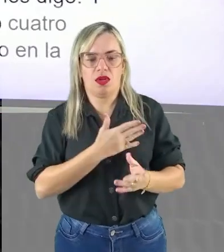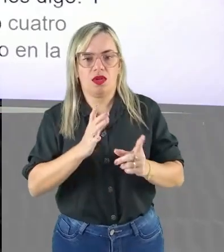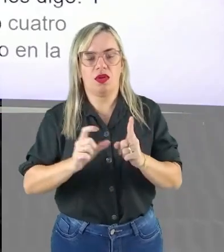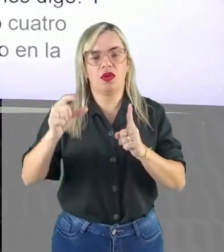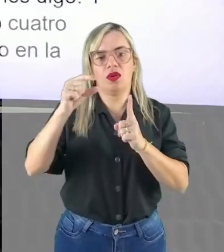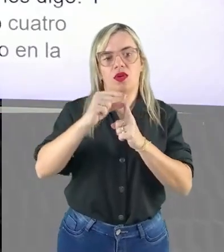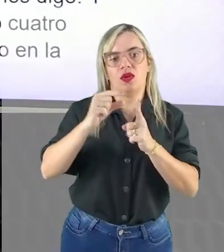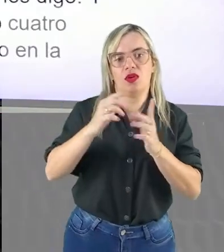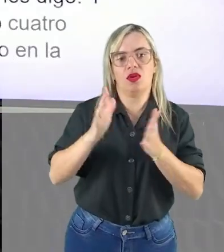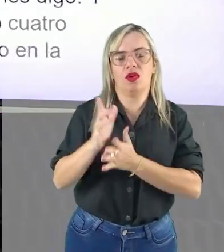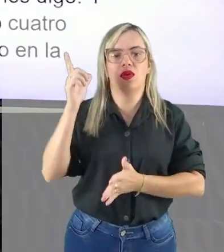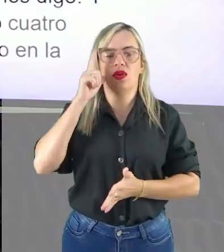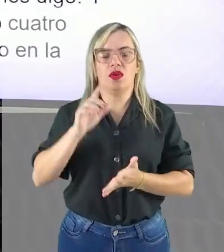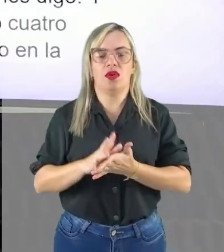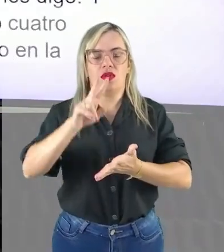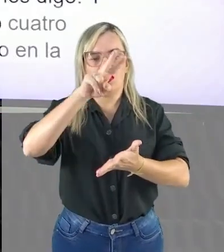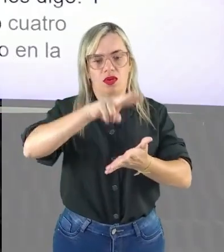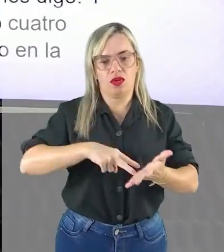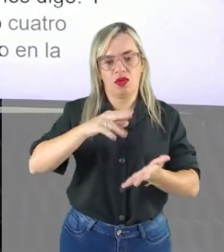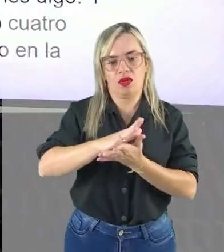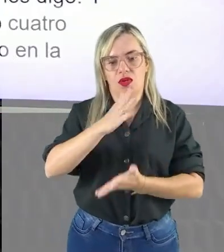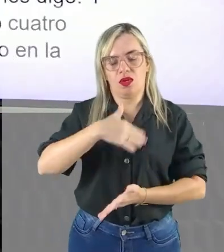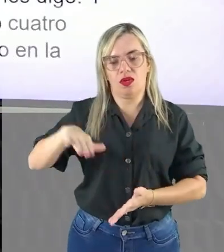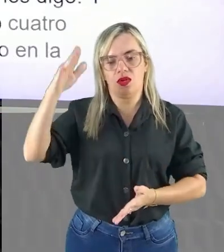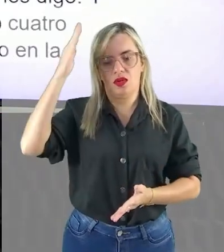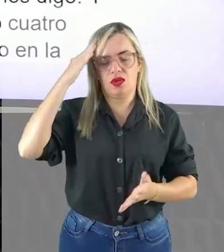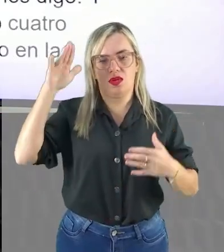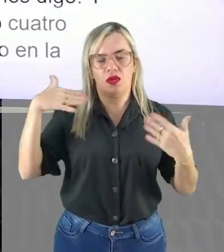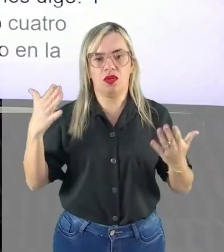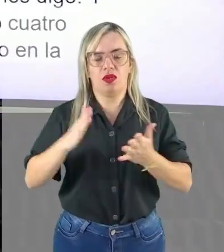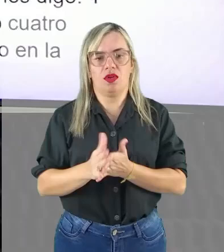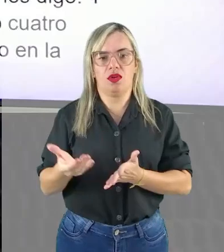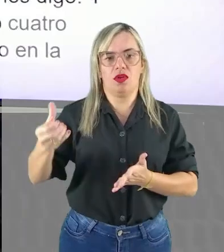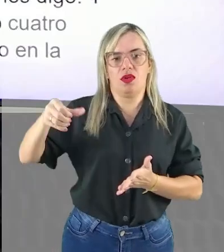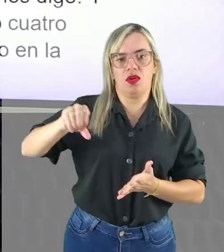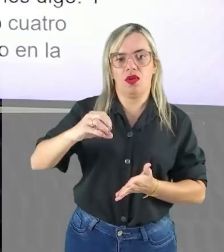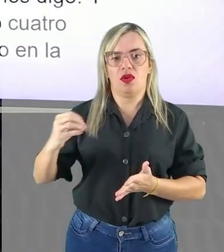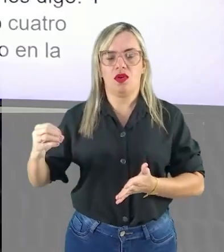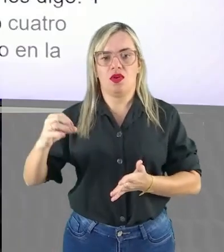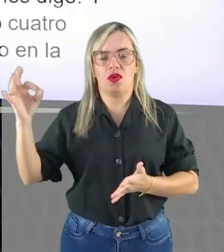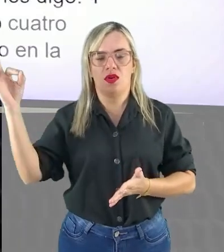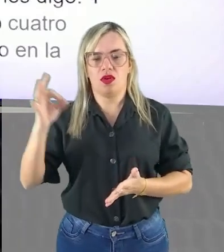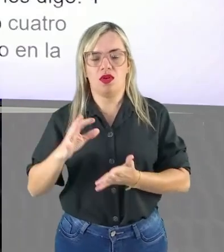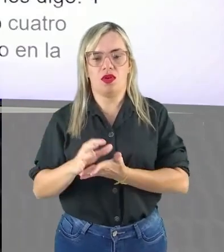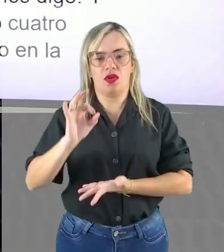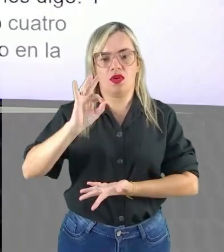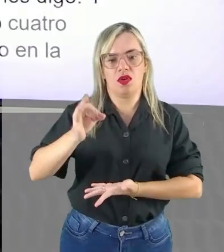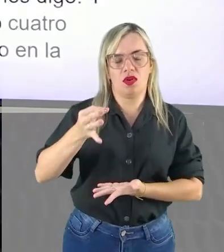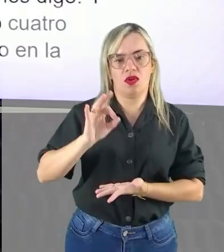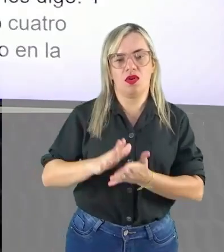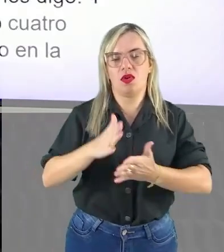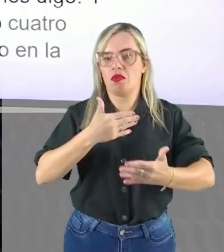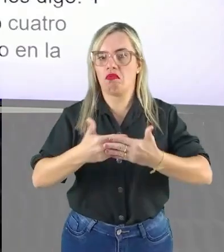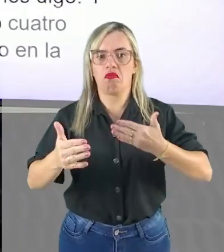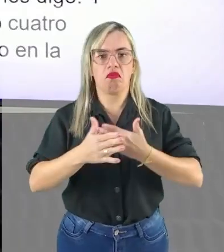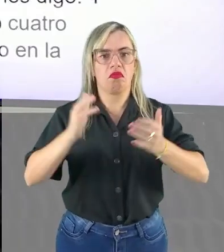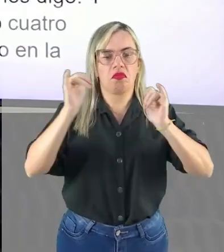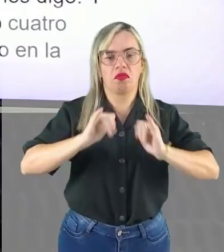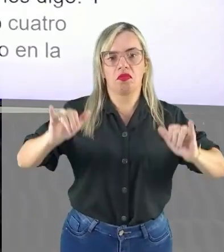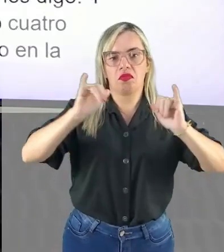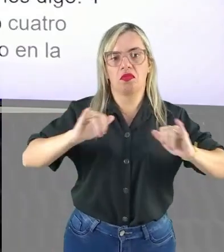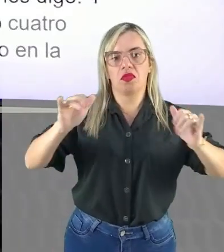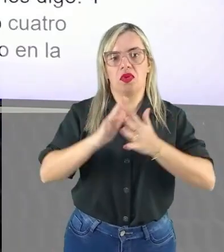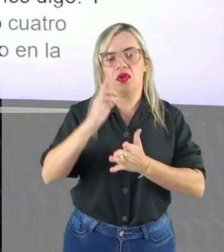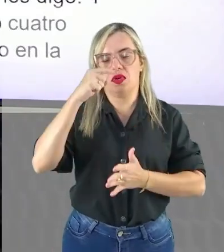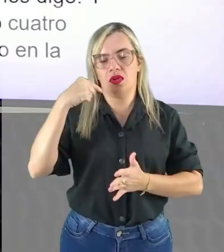você consegue ler, você consegue compreender com até 90% de acerto qualquer informação que estiver em espanhol, porque o português é